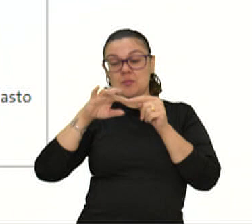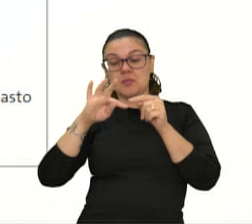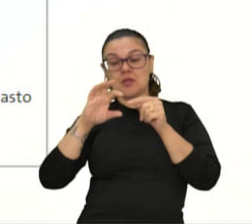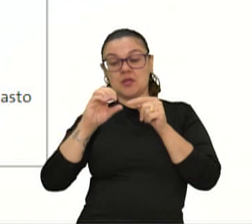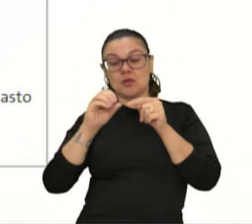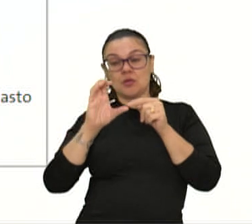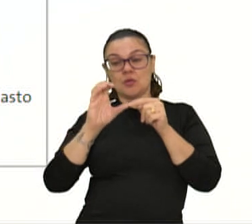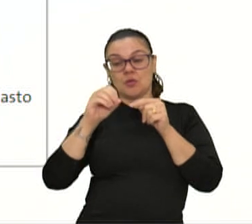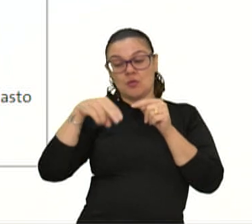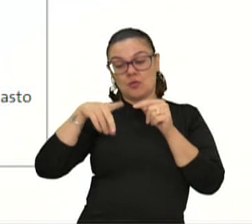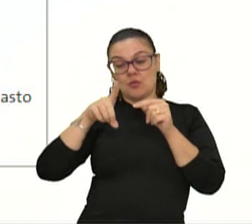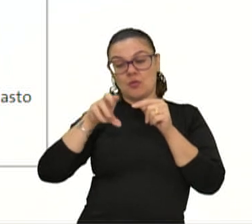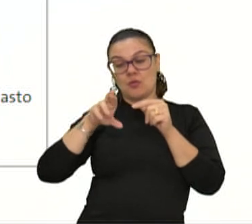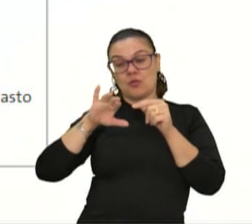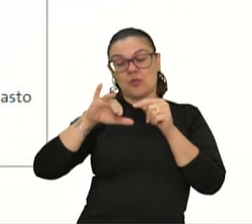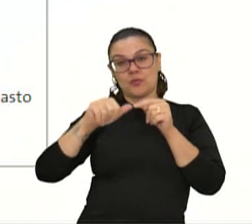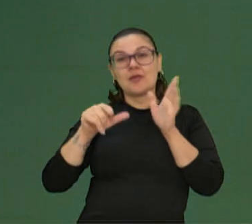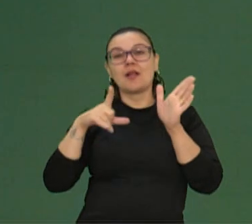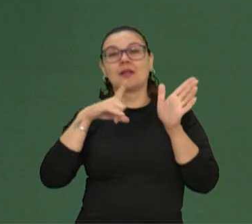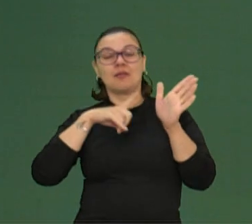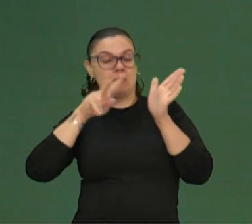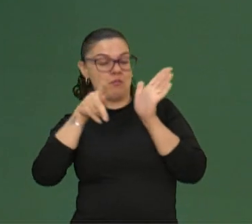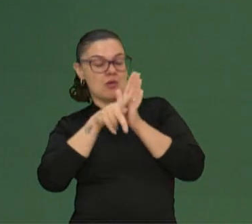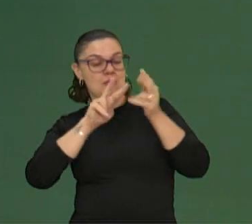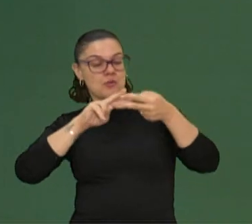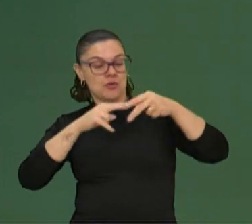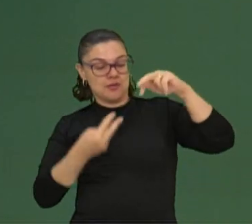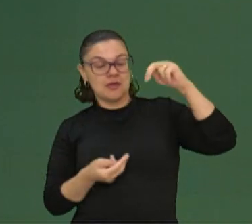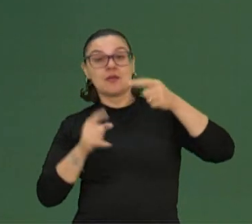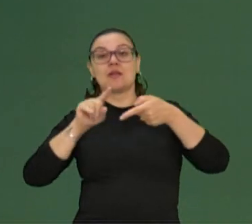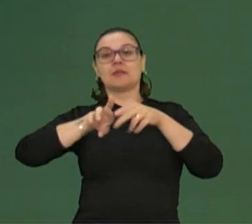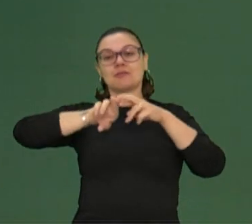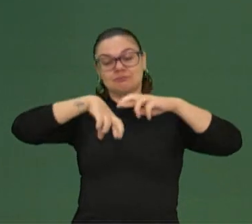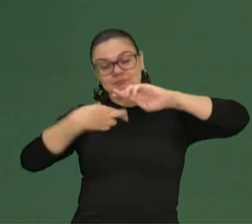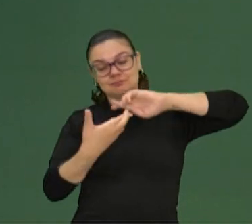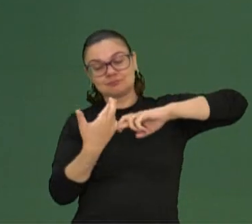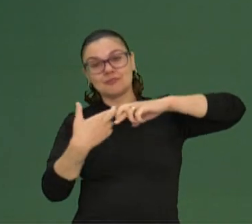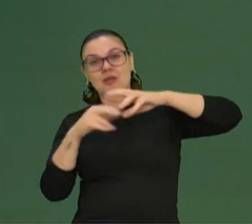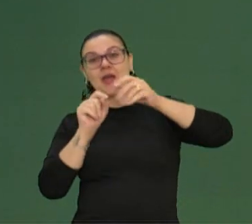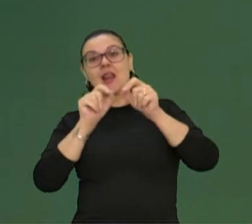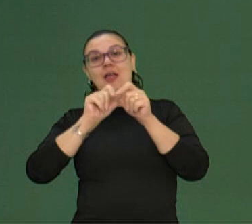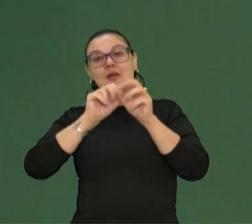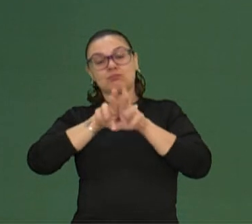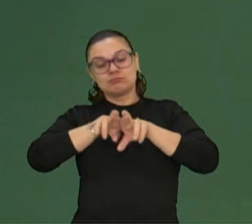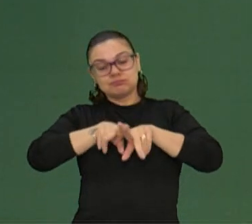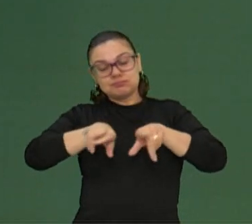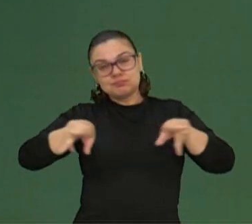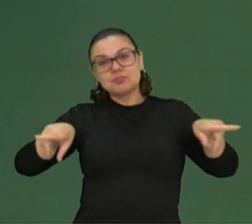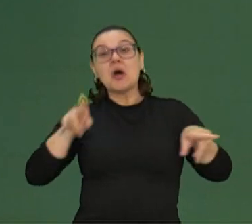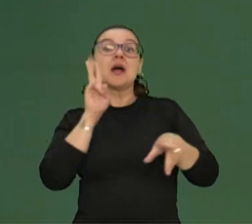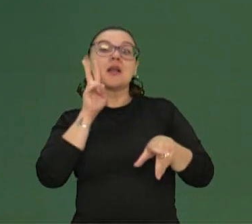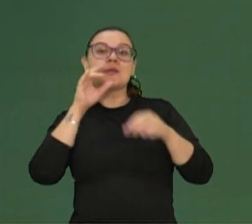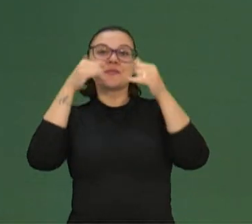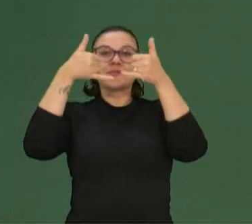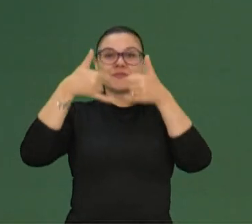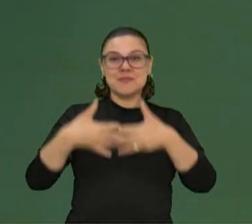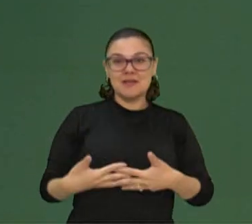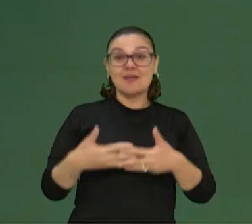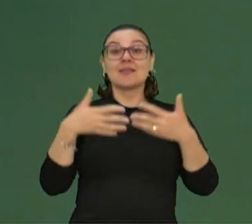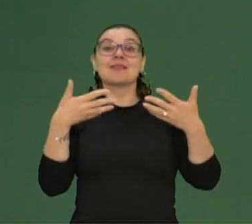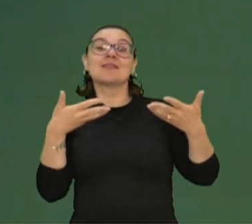mitocôndria? A mitocôndria tem DNA próprio, ela tem ribossomos próprios, ela se reproduz sozinha. Então,